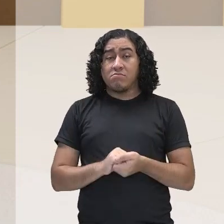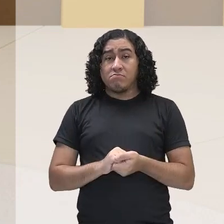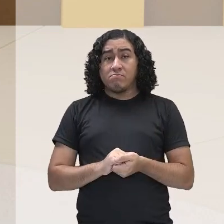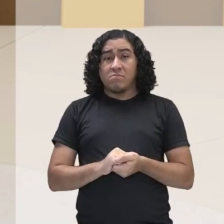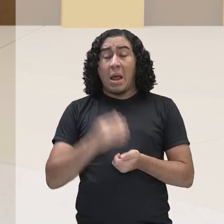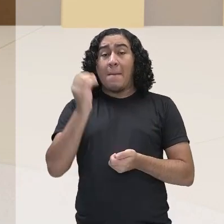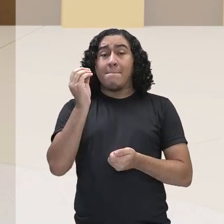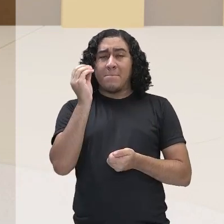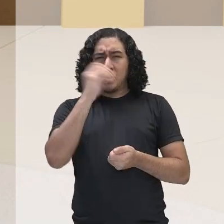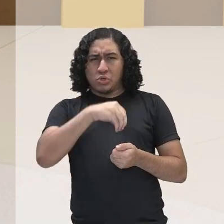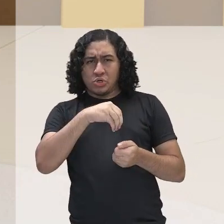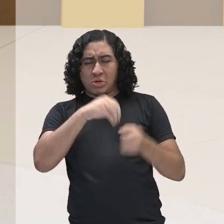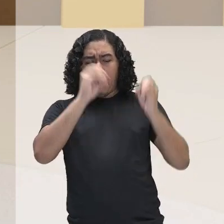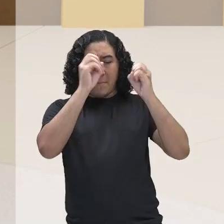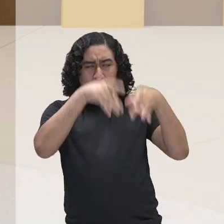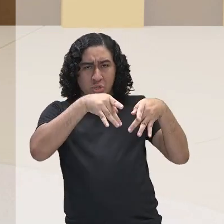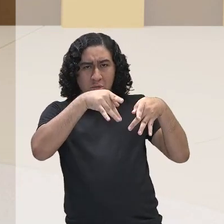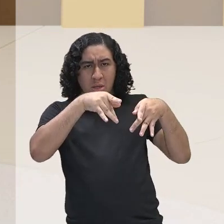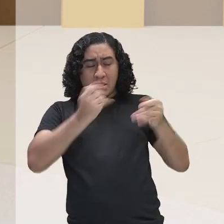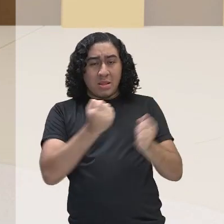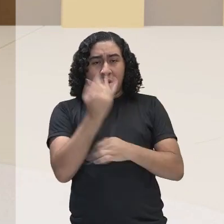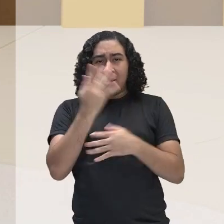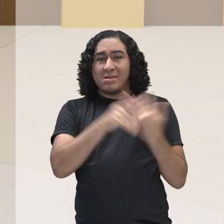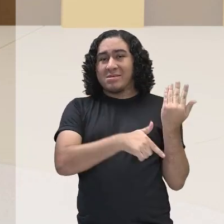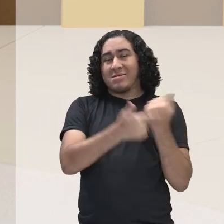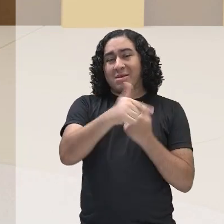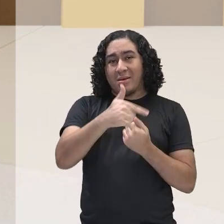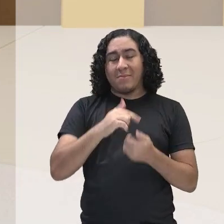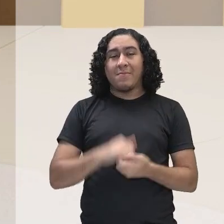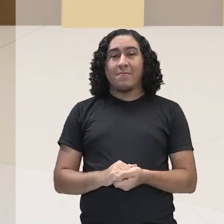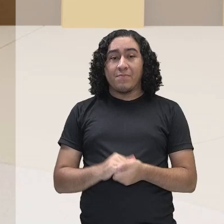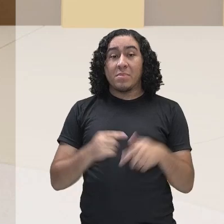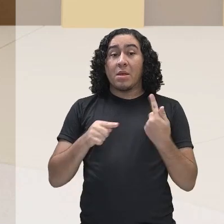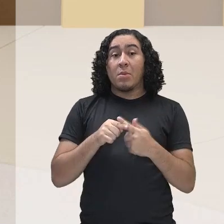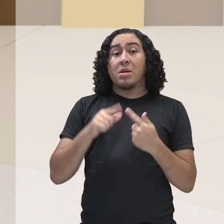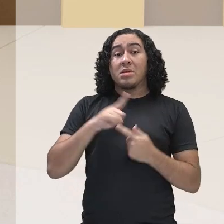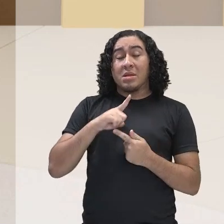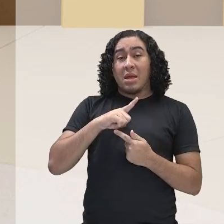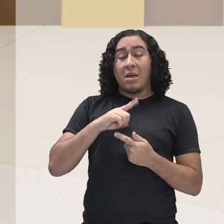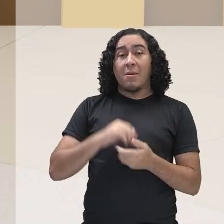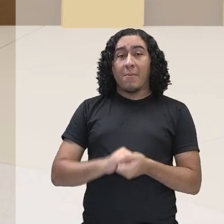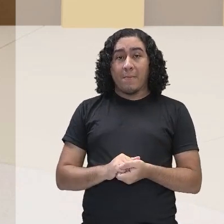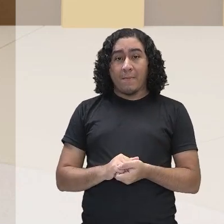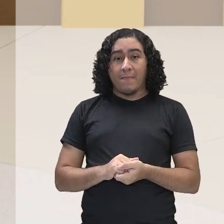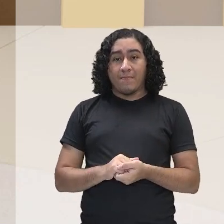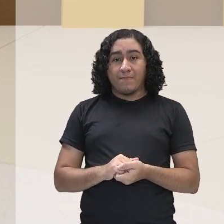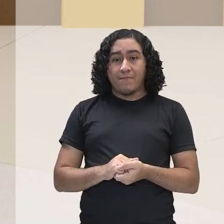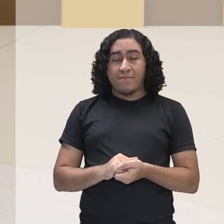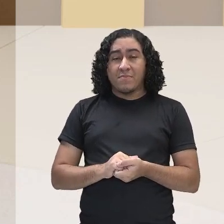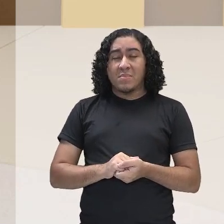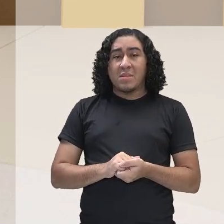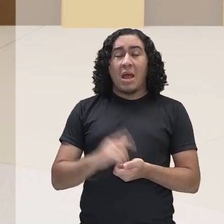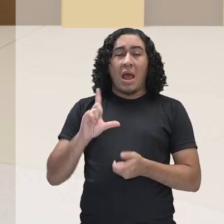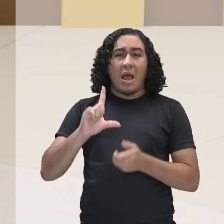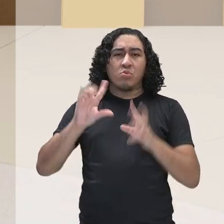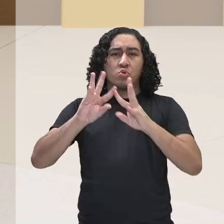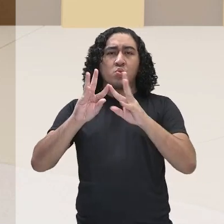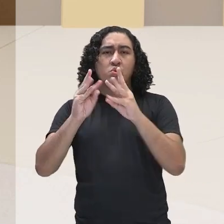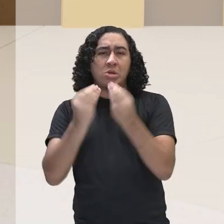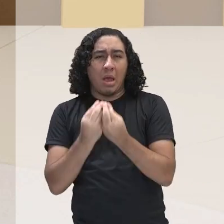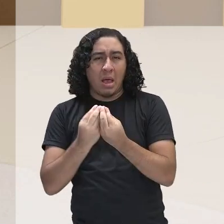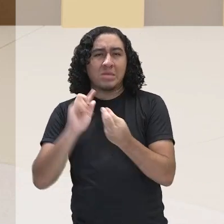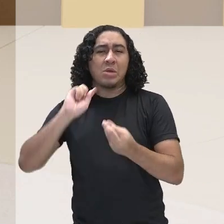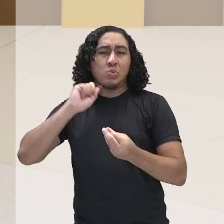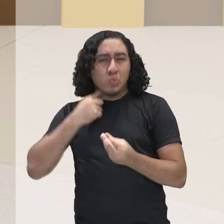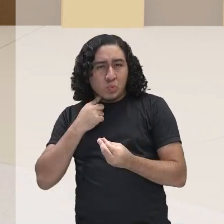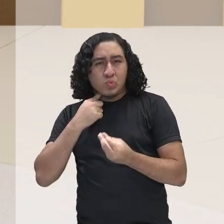vez que elas vão gerar menos resíduos, né? Como o dióxido de carbono, tá bom? E,